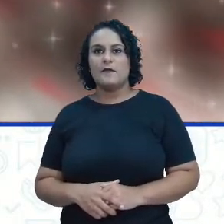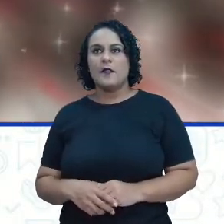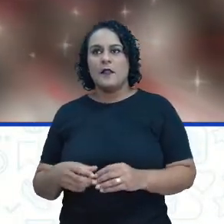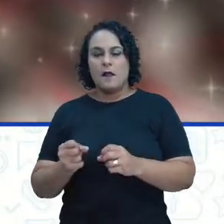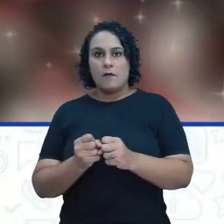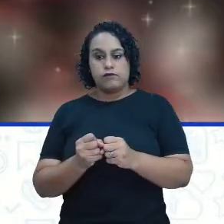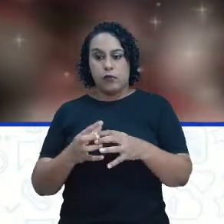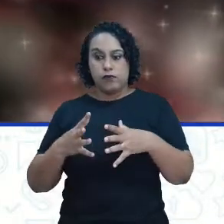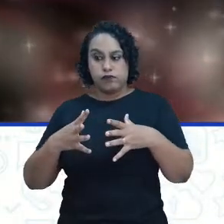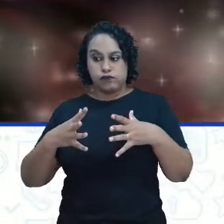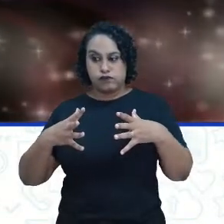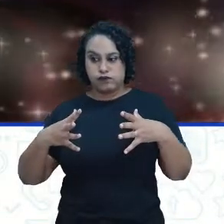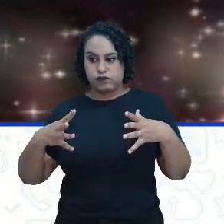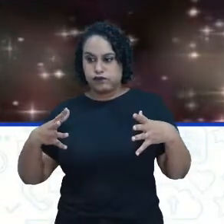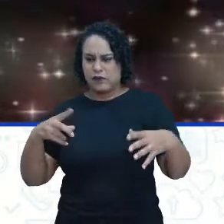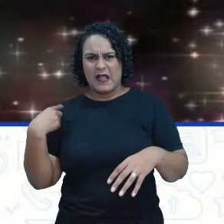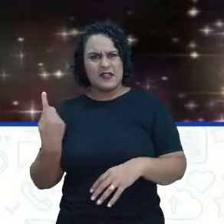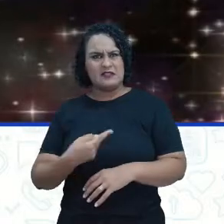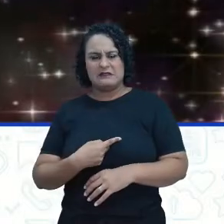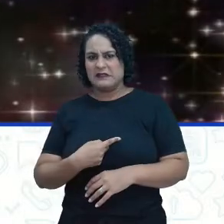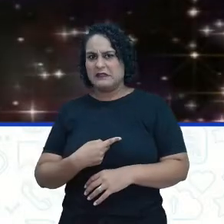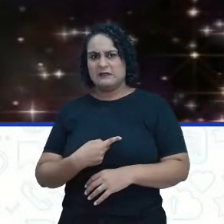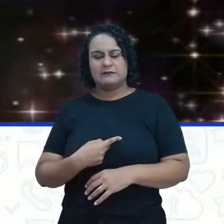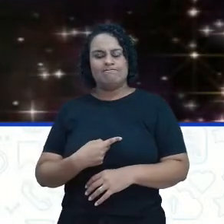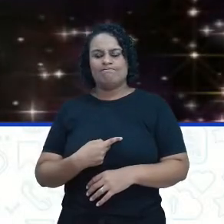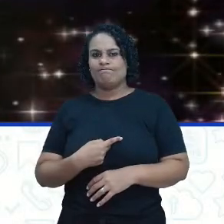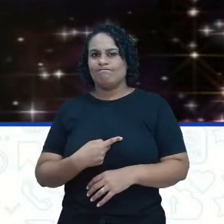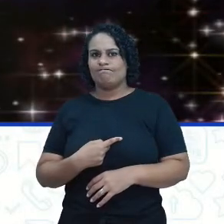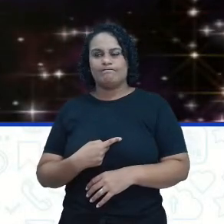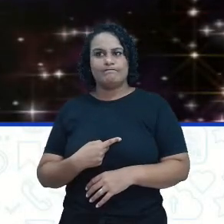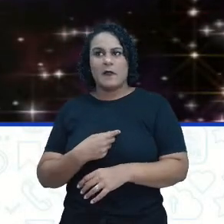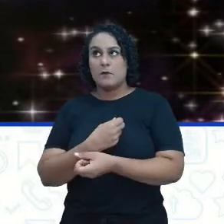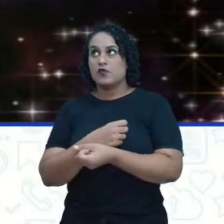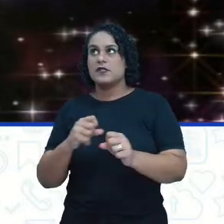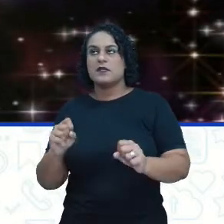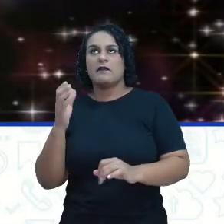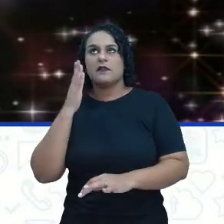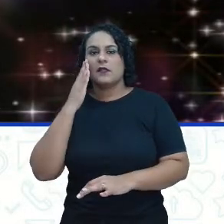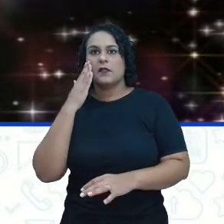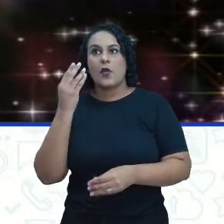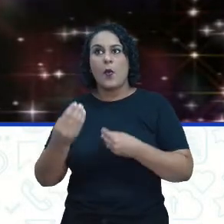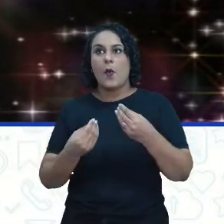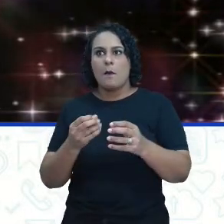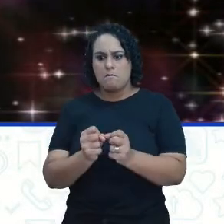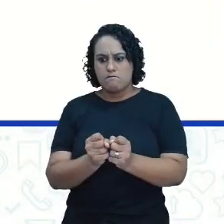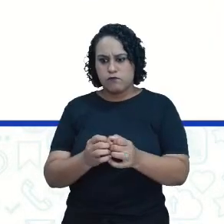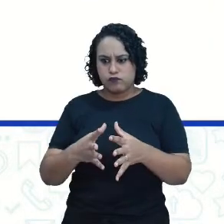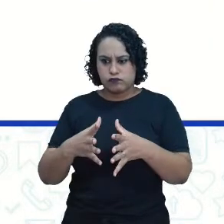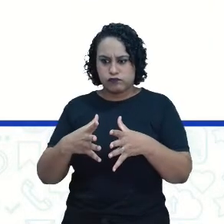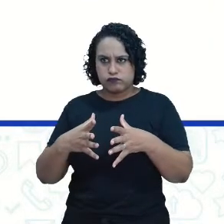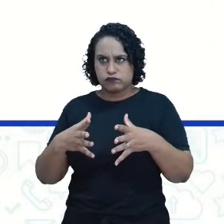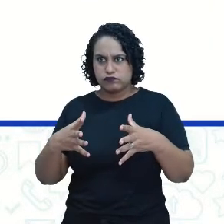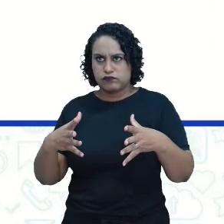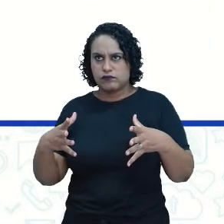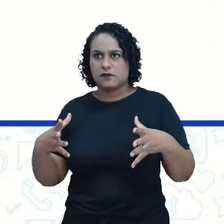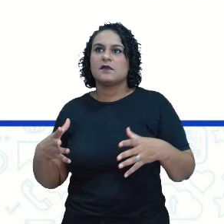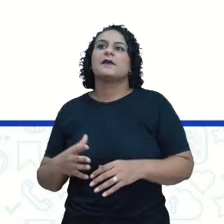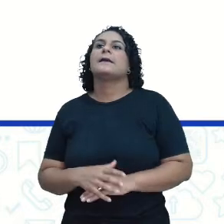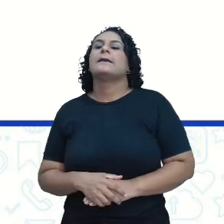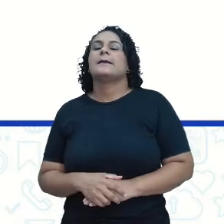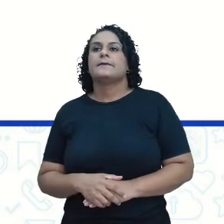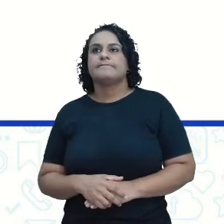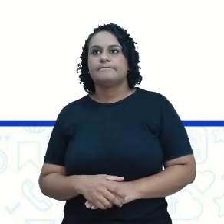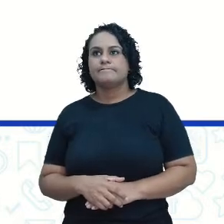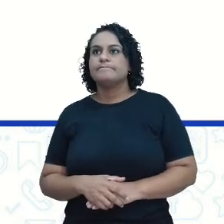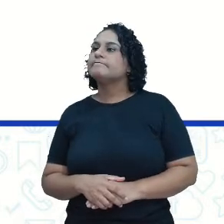gente não consegue nem imaginar a força, a energia que emanou aí, né, professora? Uma coisa bem...